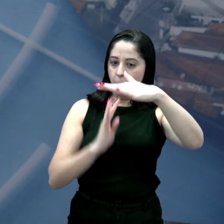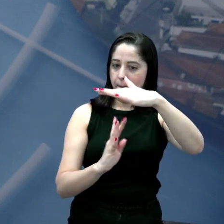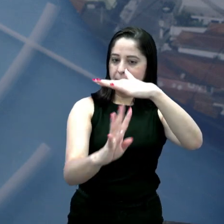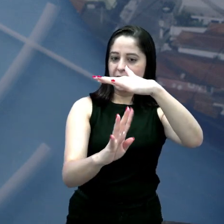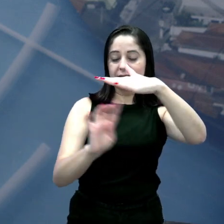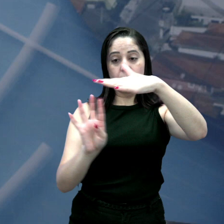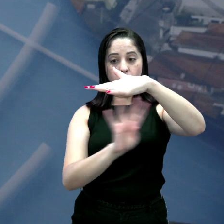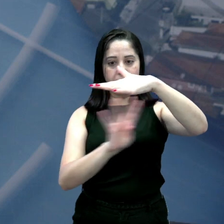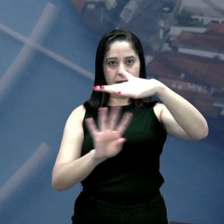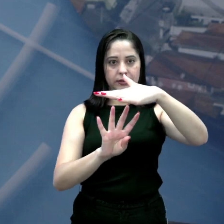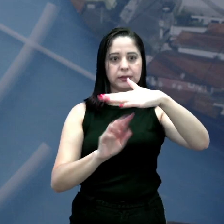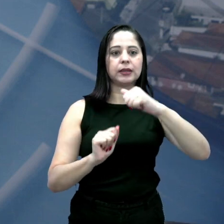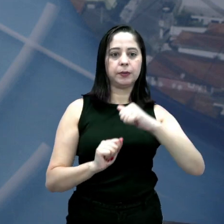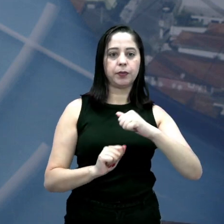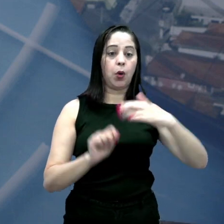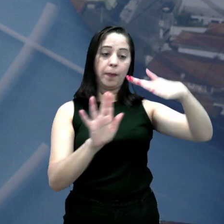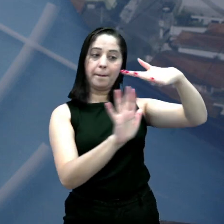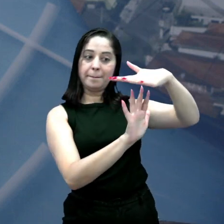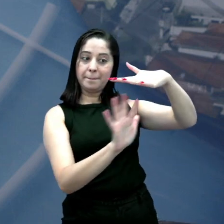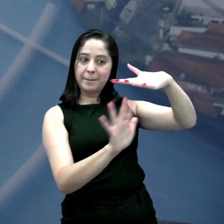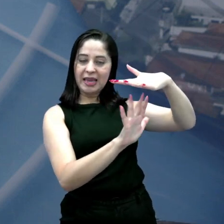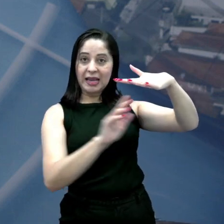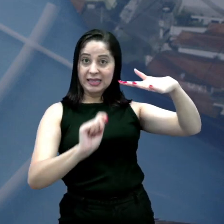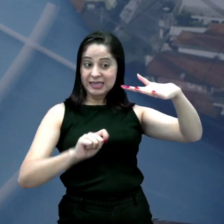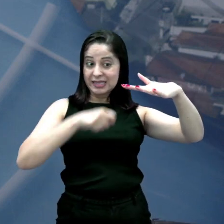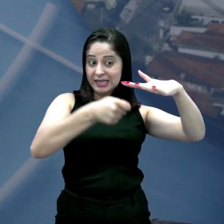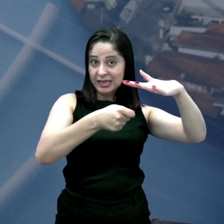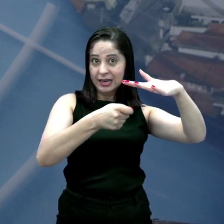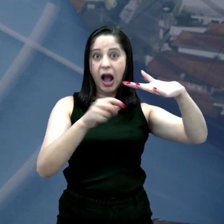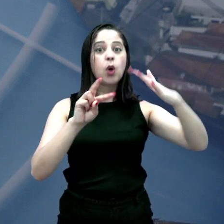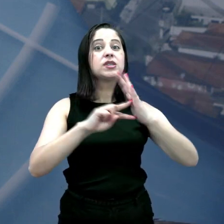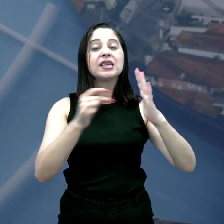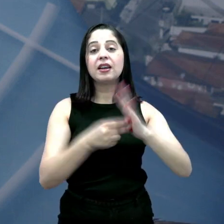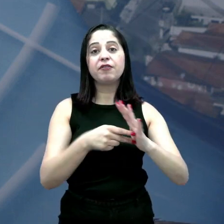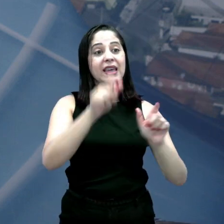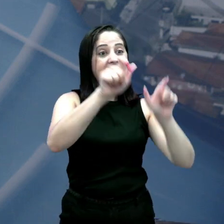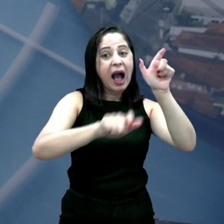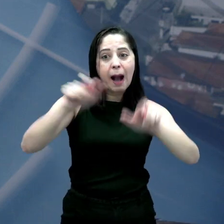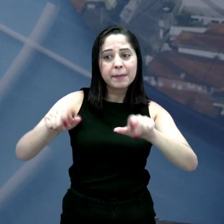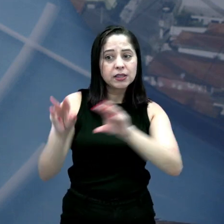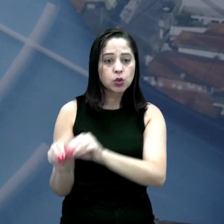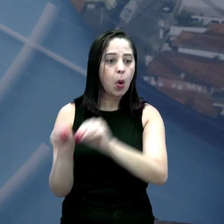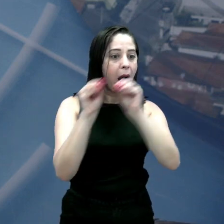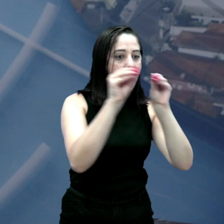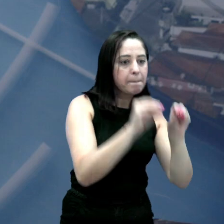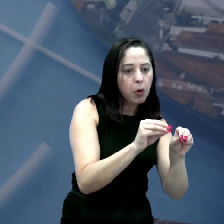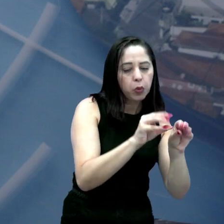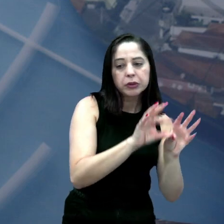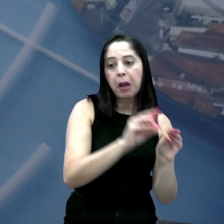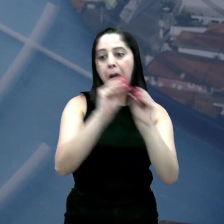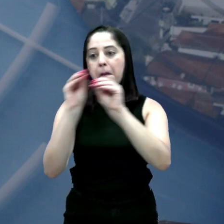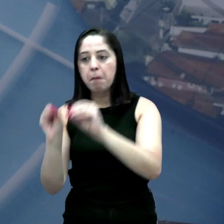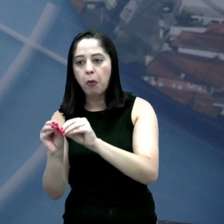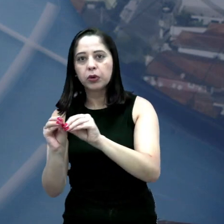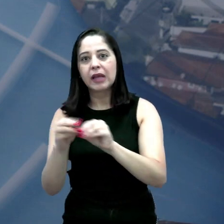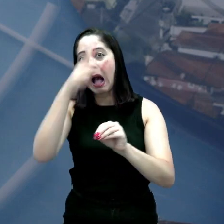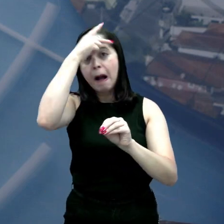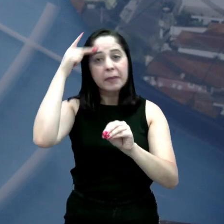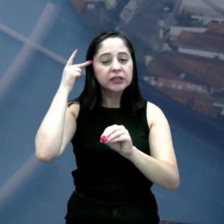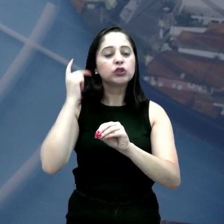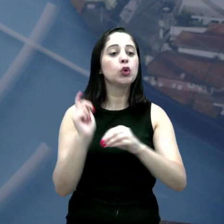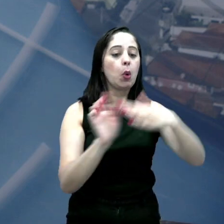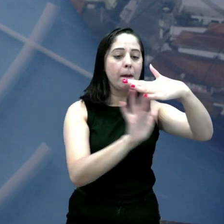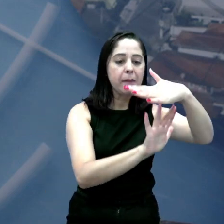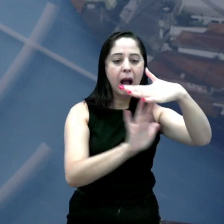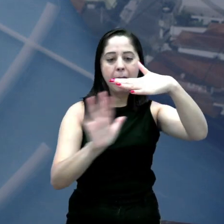emigração. A migração, como a gente viu aí nesse vídeo, é qualquer deslocamento de um lugar para o outro, né, o movimento populacional de